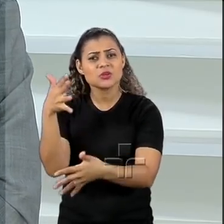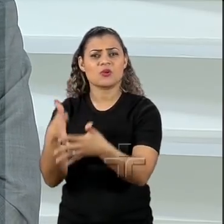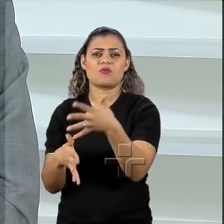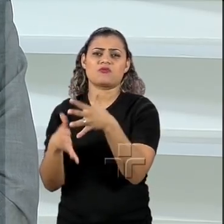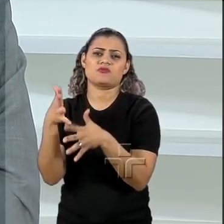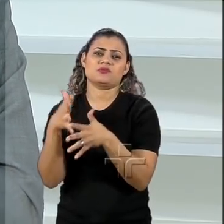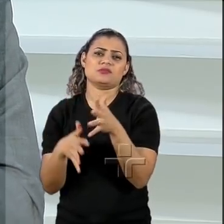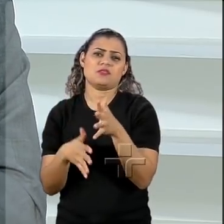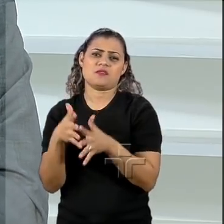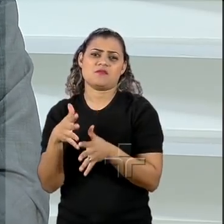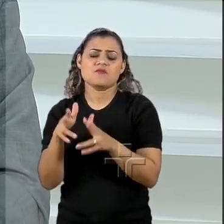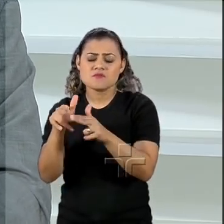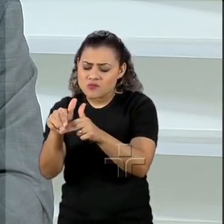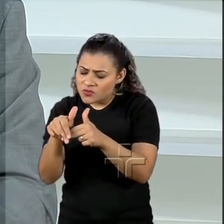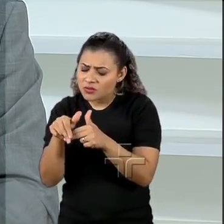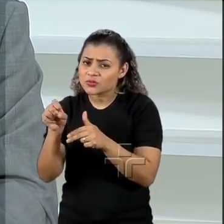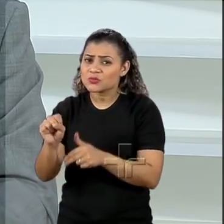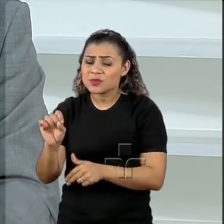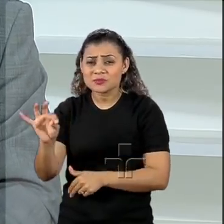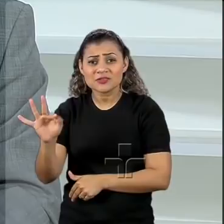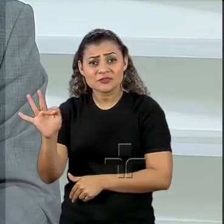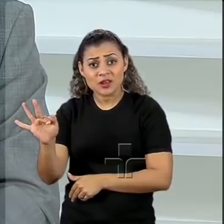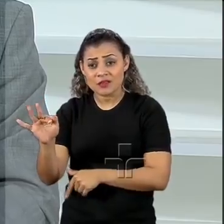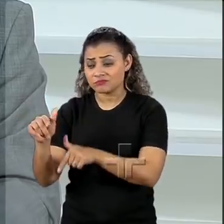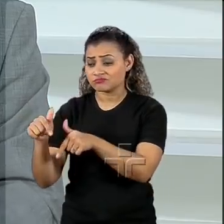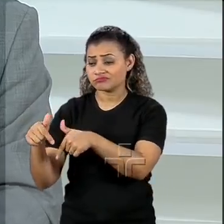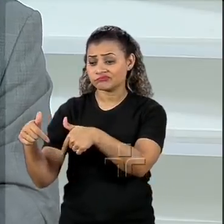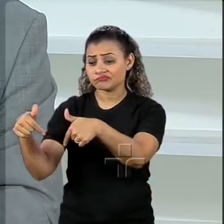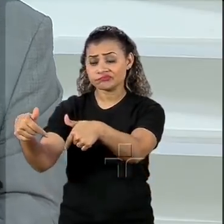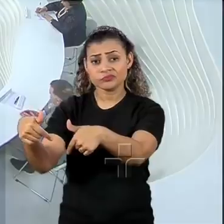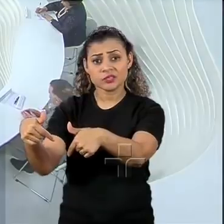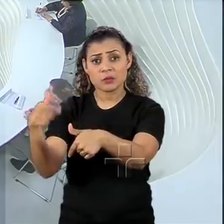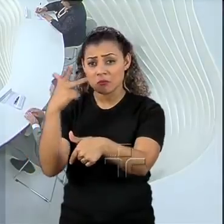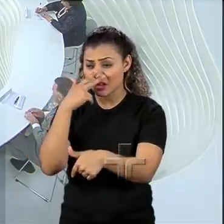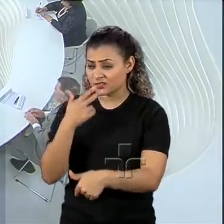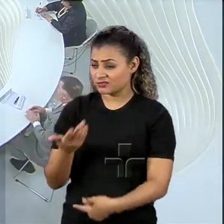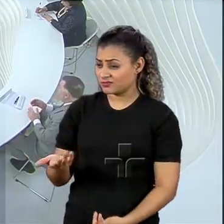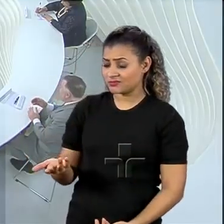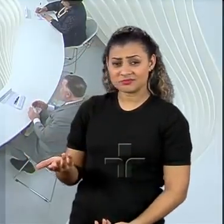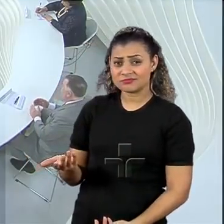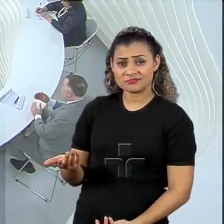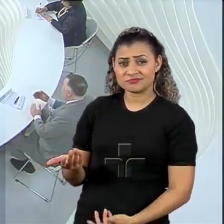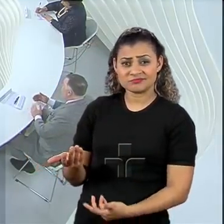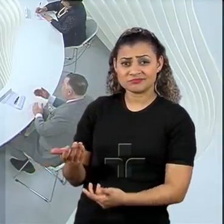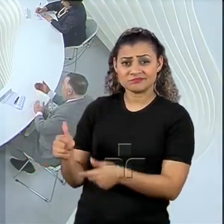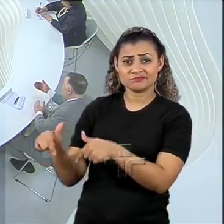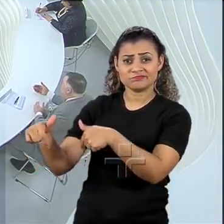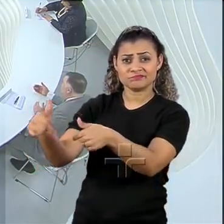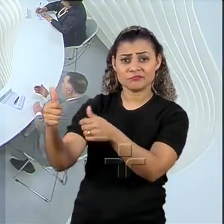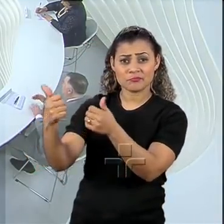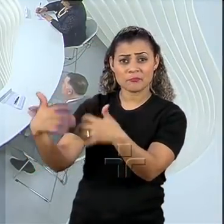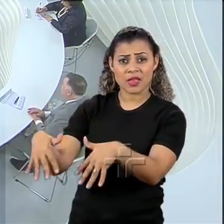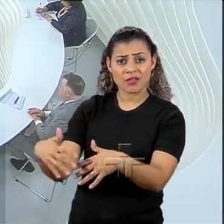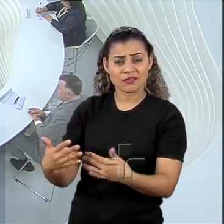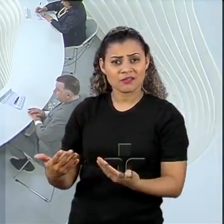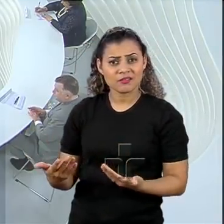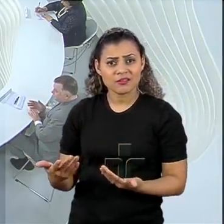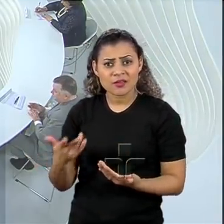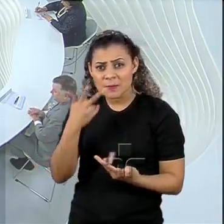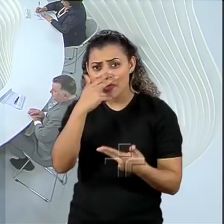que leva o Supremo a agir por palco que não é dele, por conta da omissão dos demais